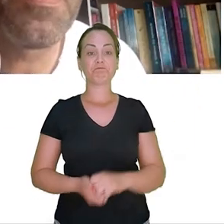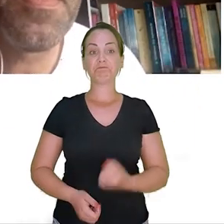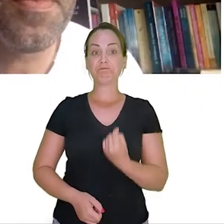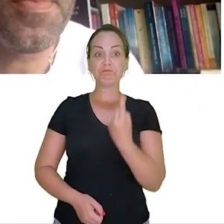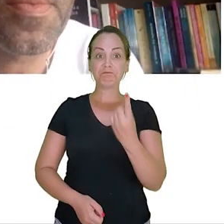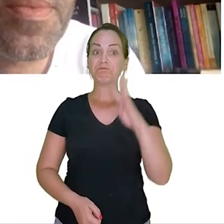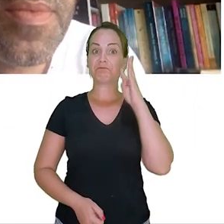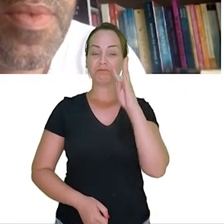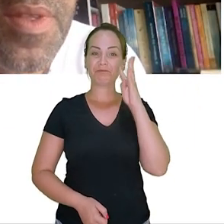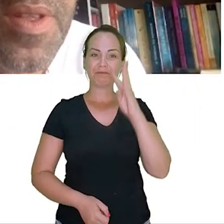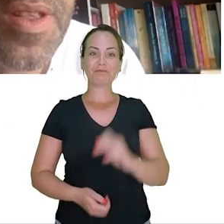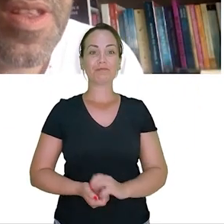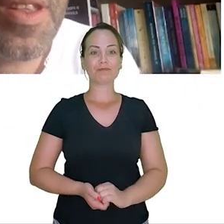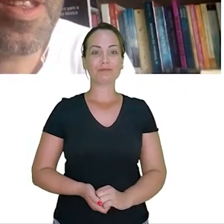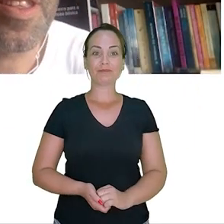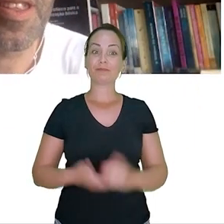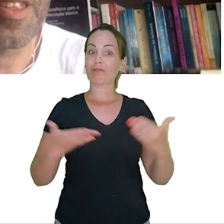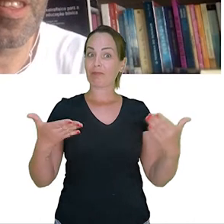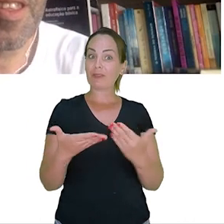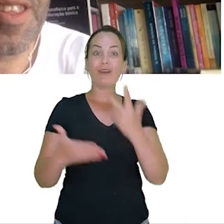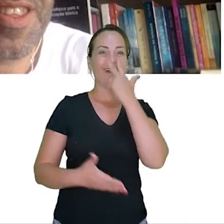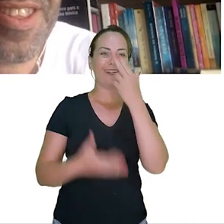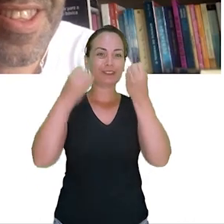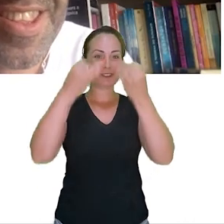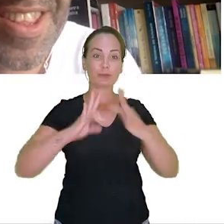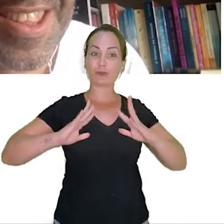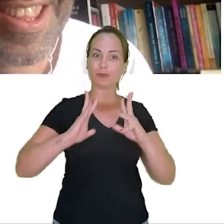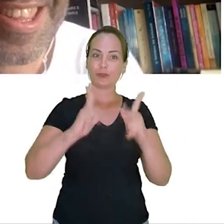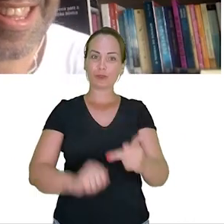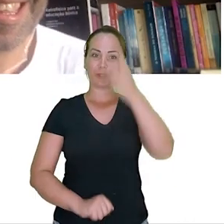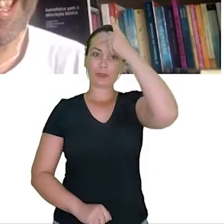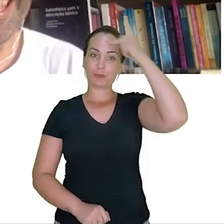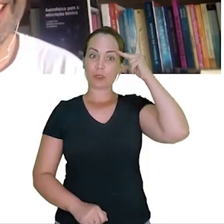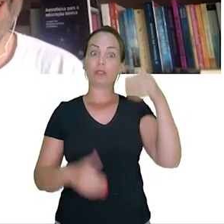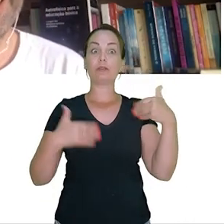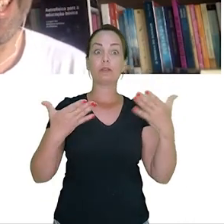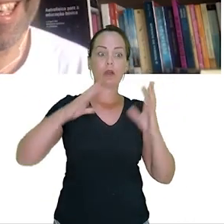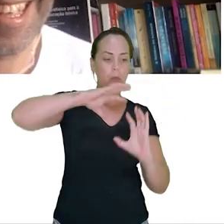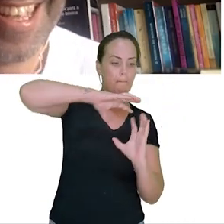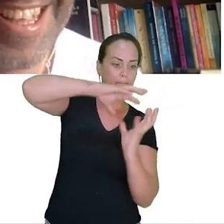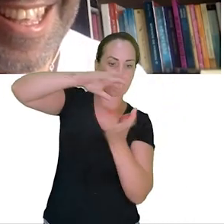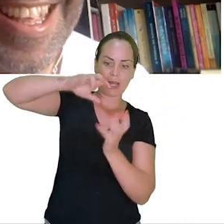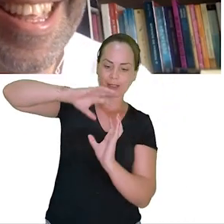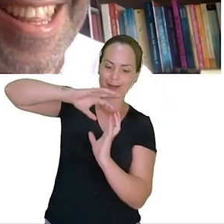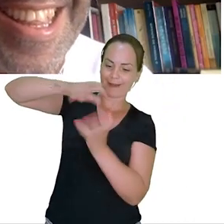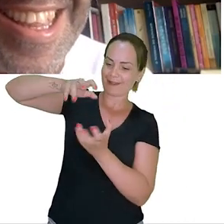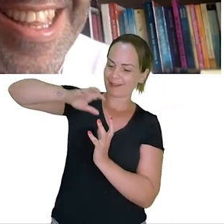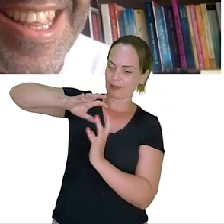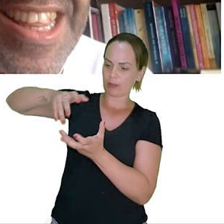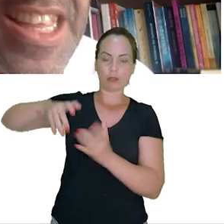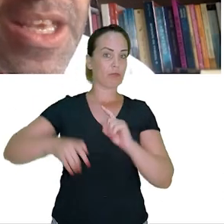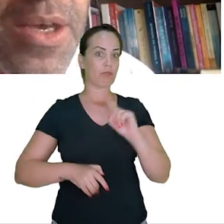Sol. Uau, que legal, cara. Bom, agora acho que está explicado para todo mundo, né? Então, os planetas,